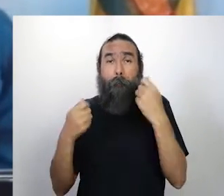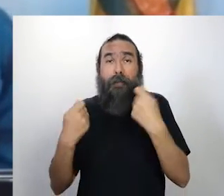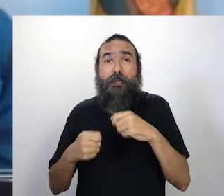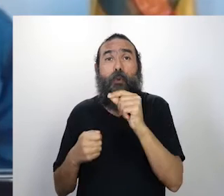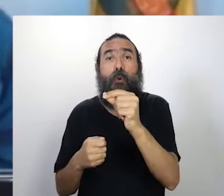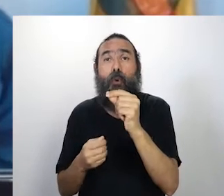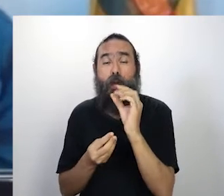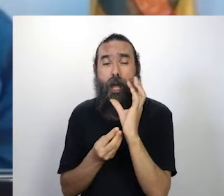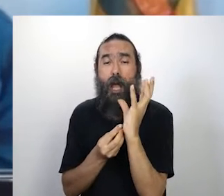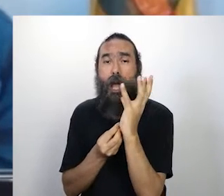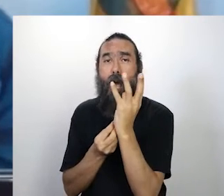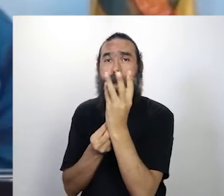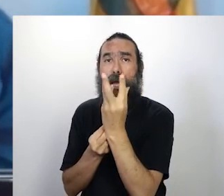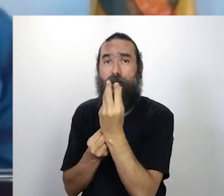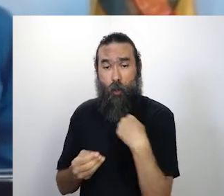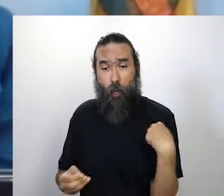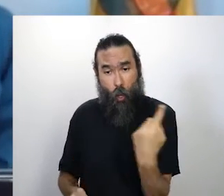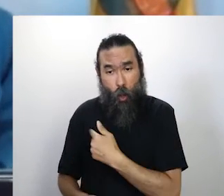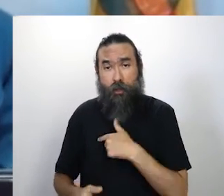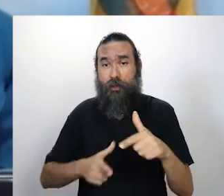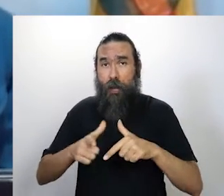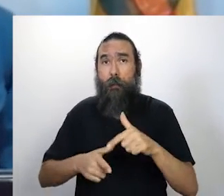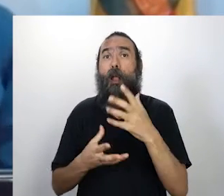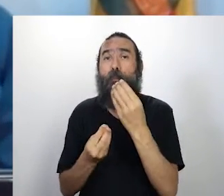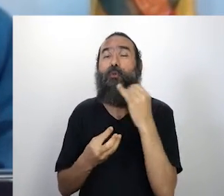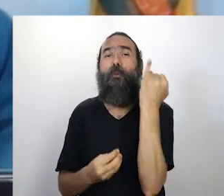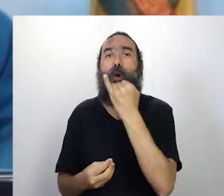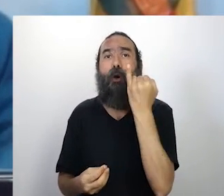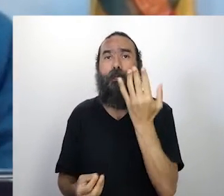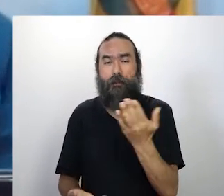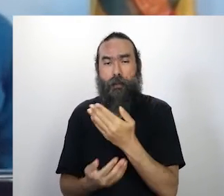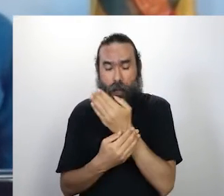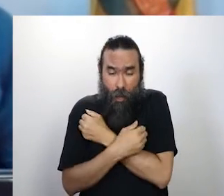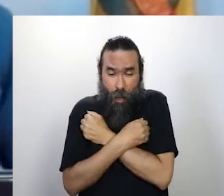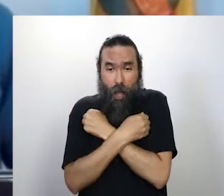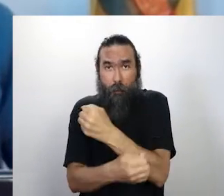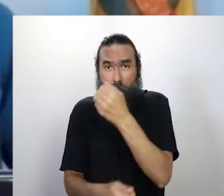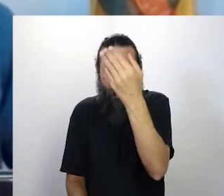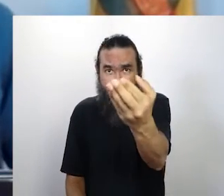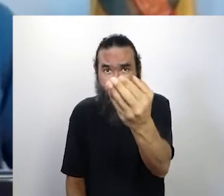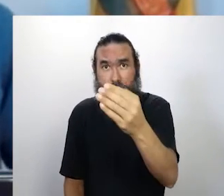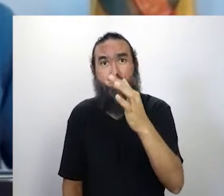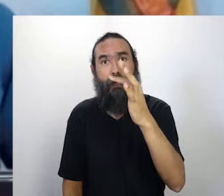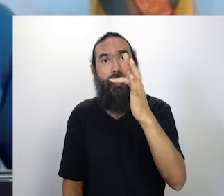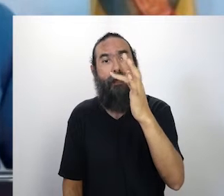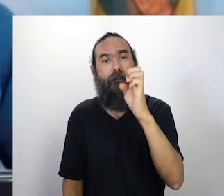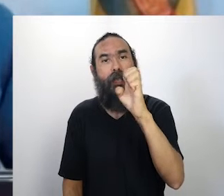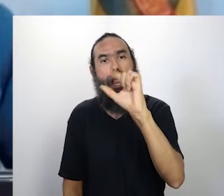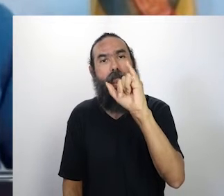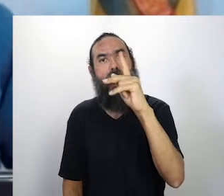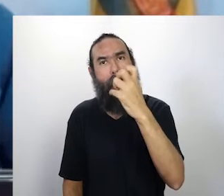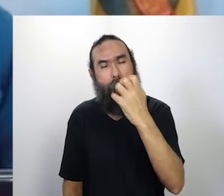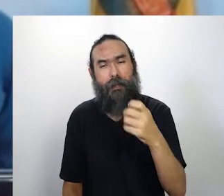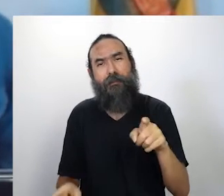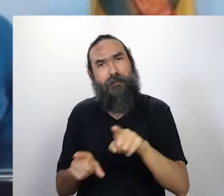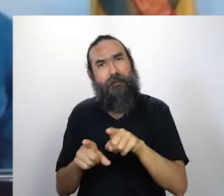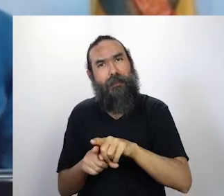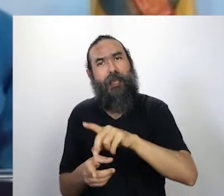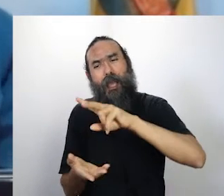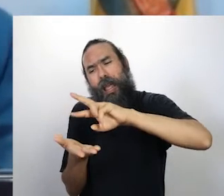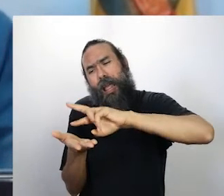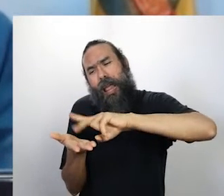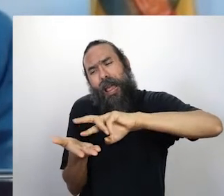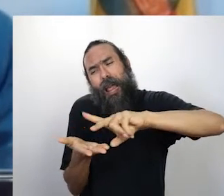mais importante ainda. Eu queria mandar um abraço para Felipe Matarazzo, que está acompanhando pelo YouTube, Darley Gonçalves, Angela Maria